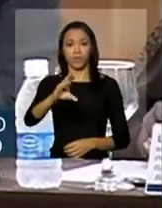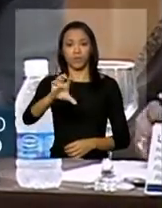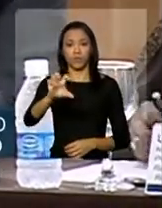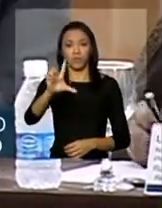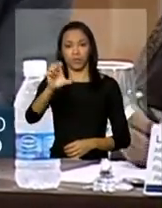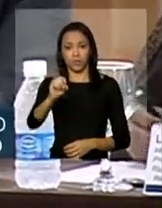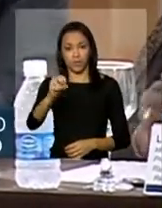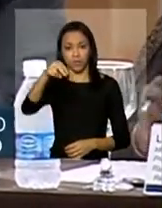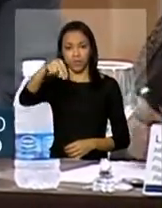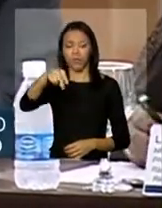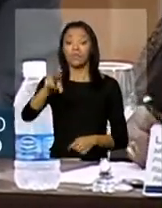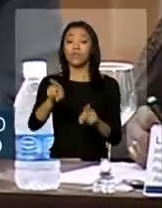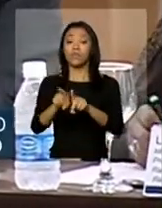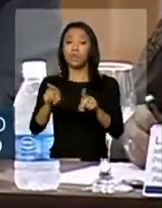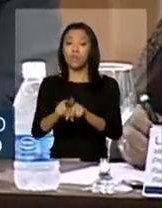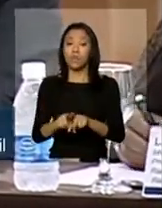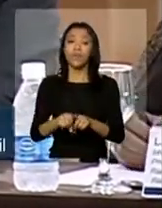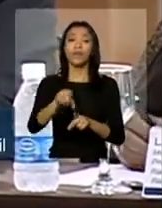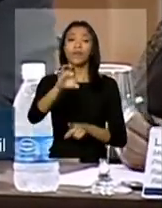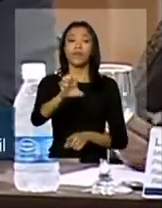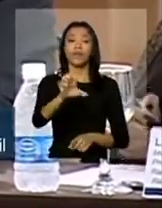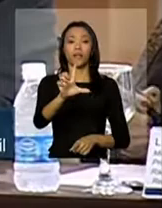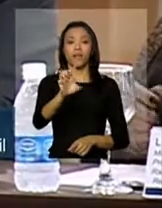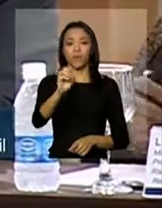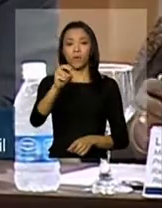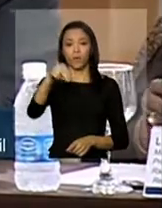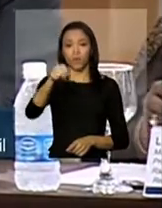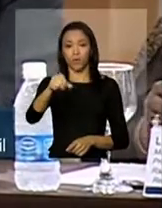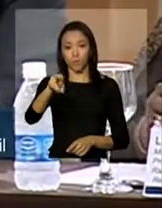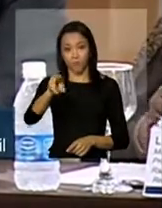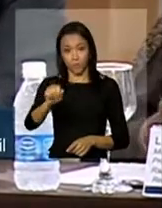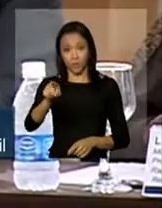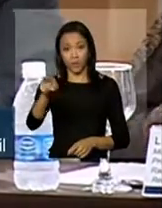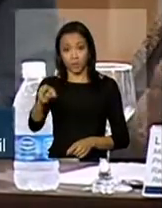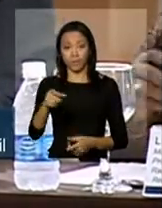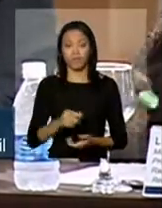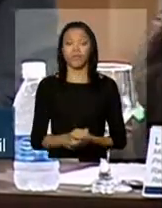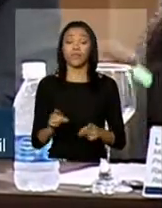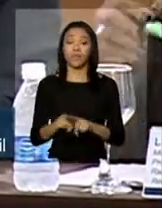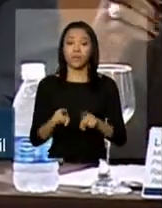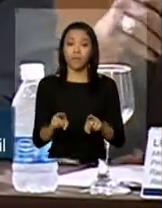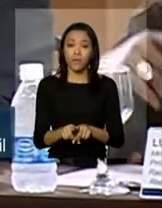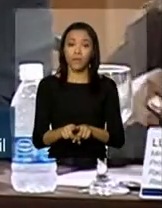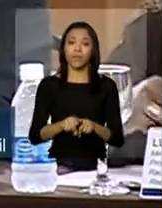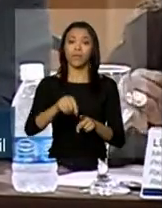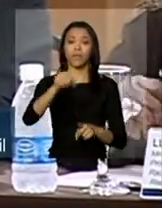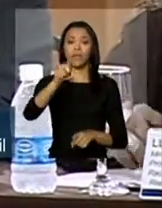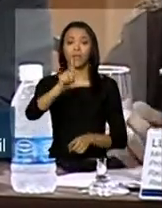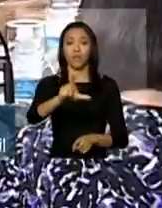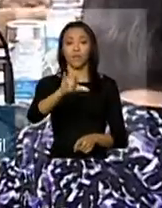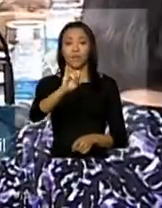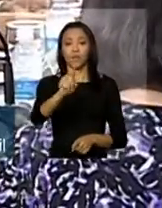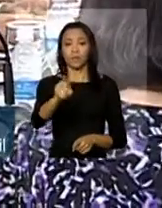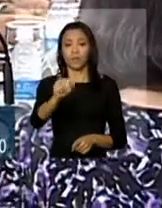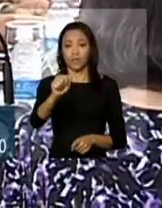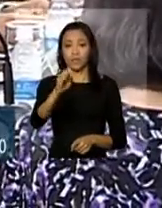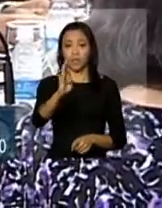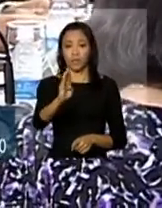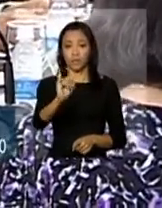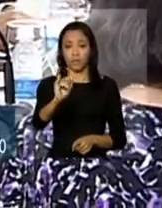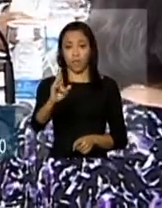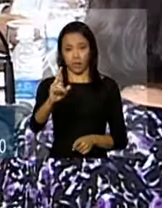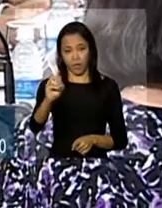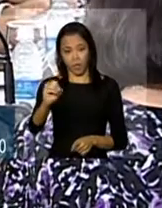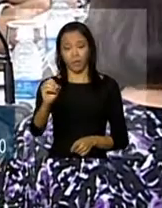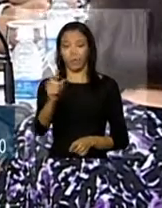Estratégicos, a ministra Leonora Menicucci, da SPM, e a ministra Luisa Barrios de Sepir, em nome de quem